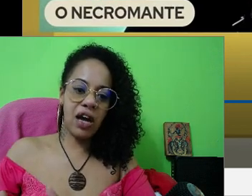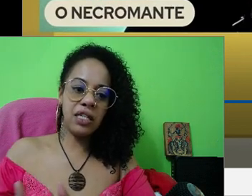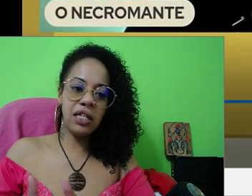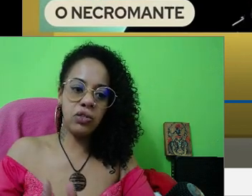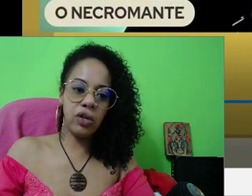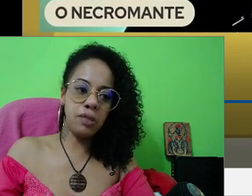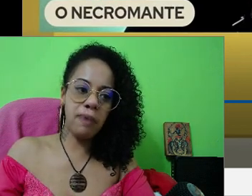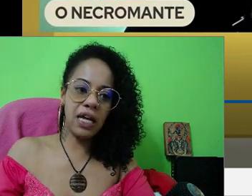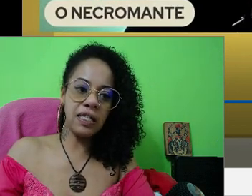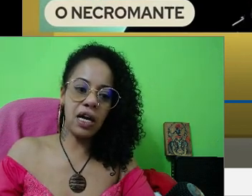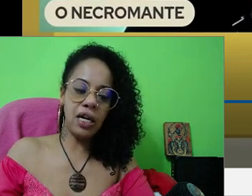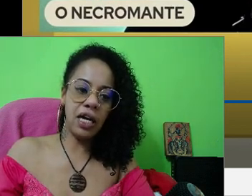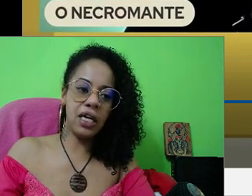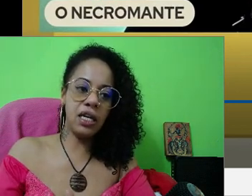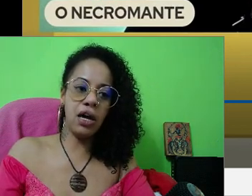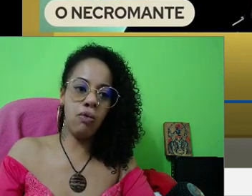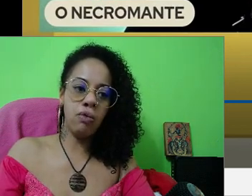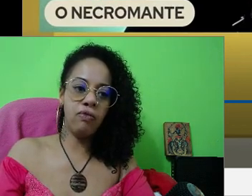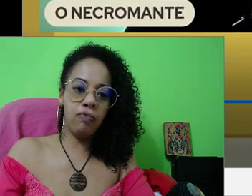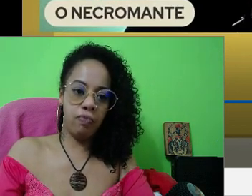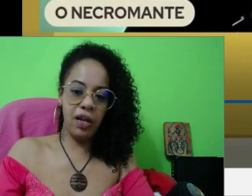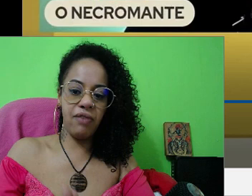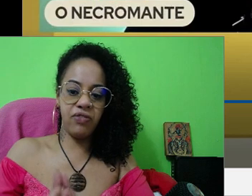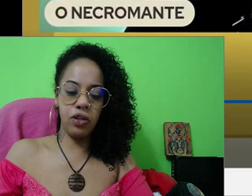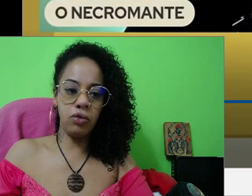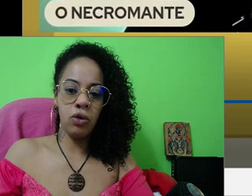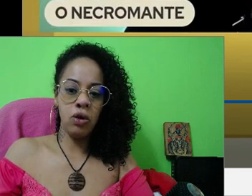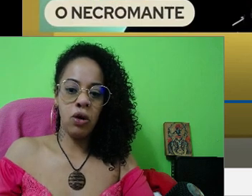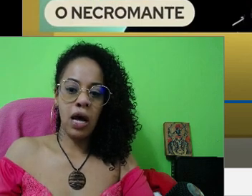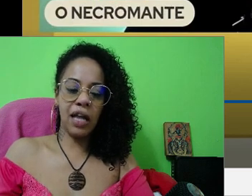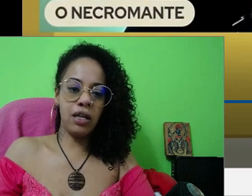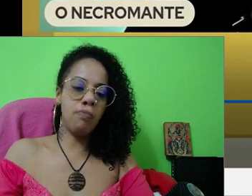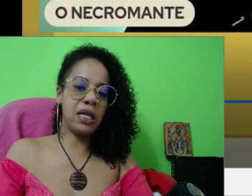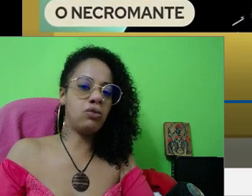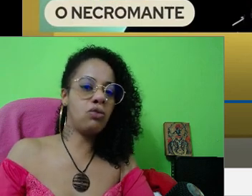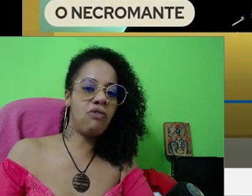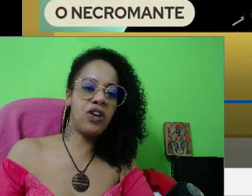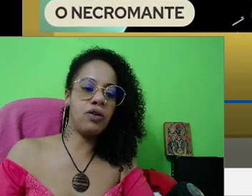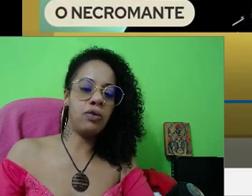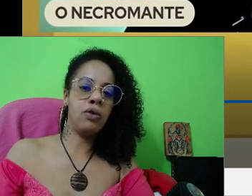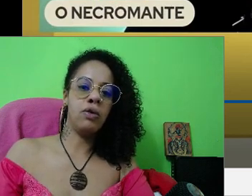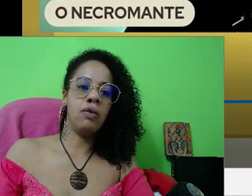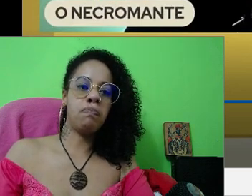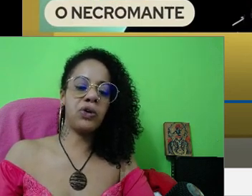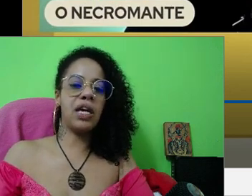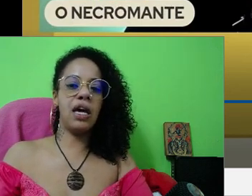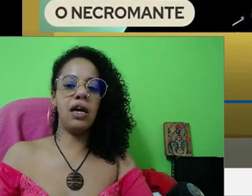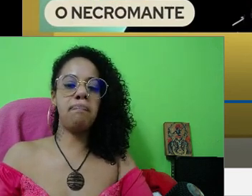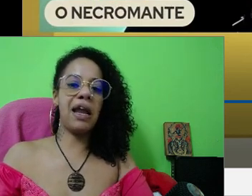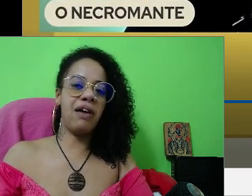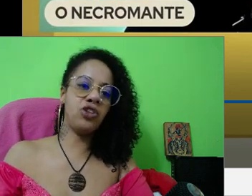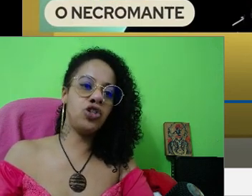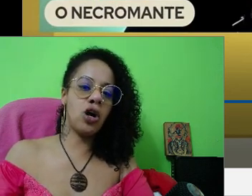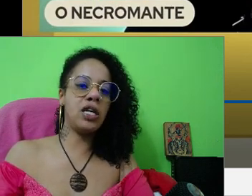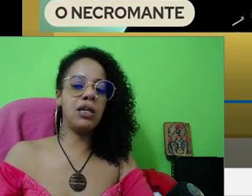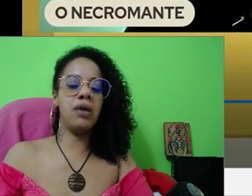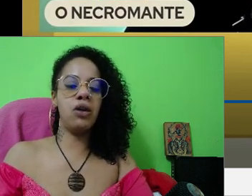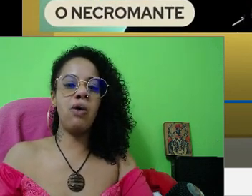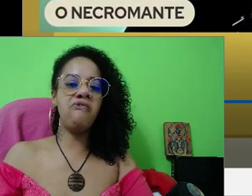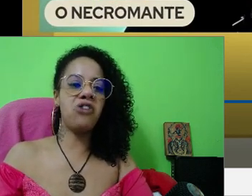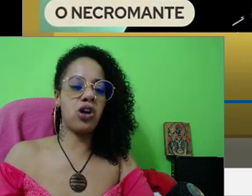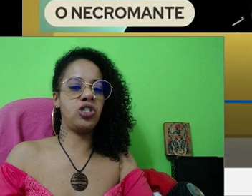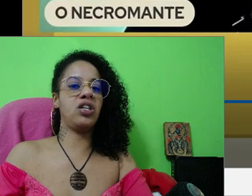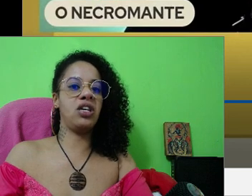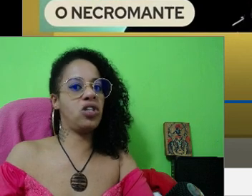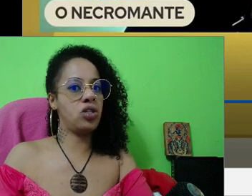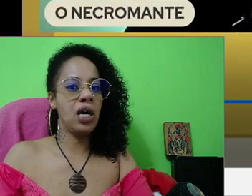levar as questões para a esquerda e não levando a derrubada de um governo porque palavra de ordem